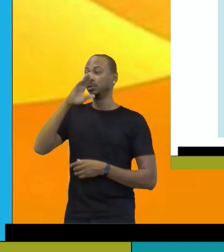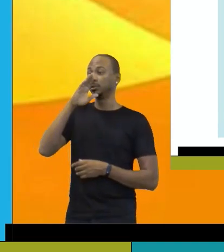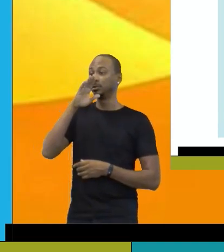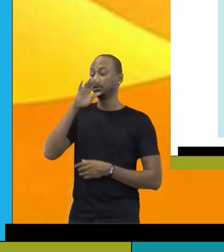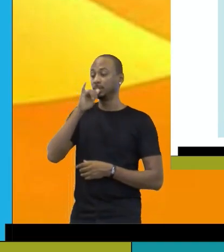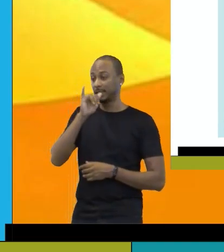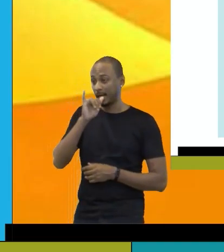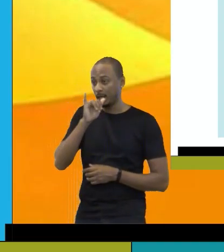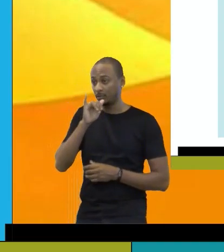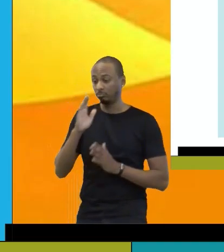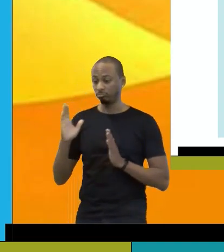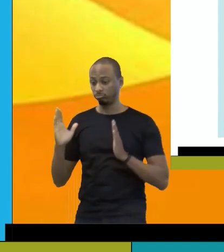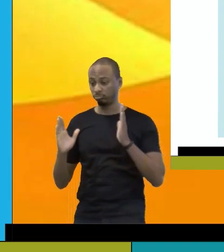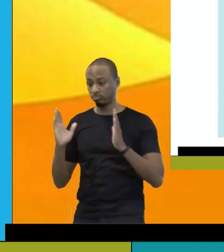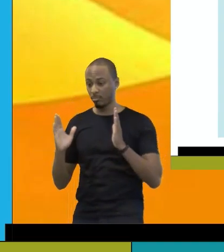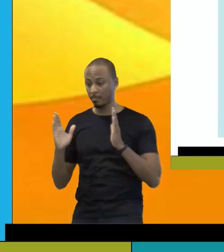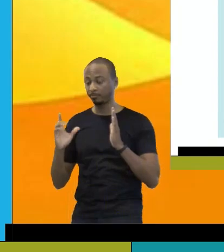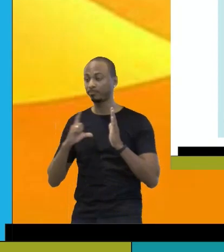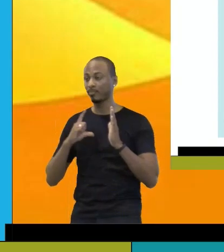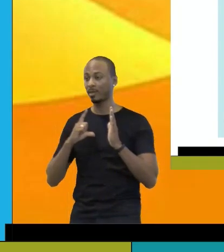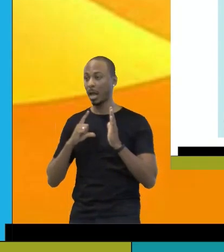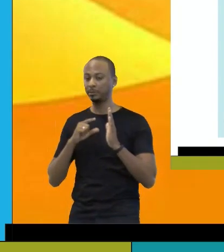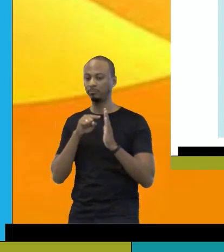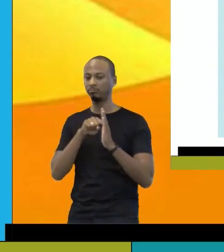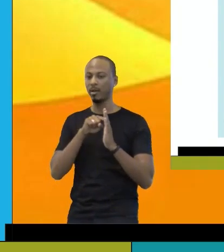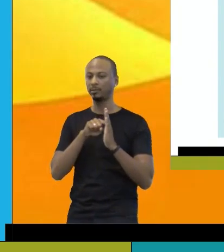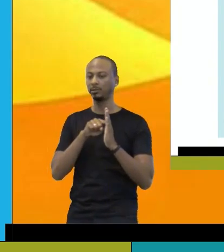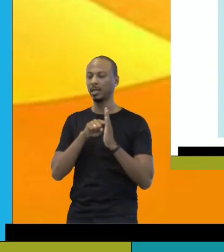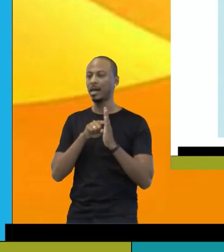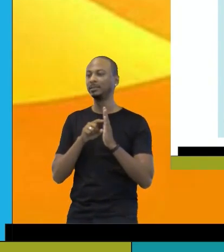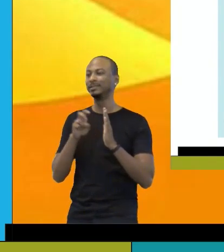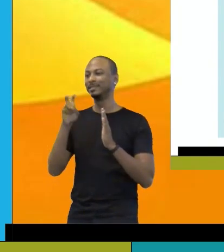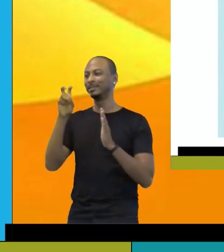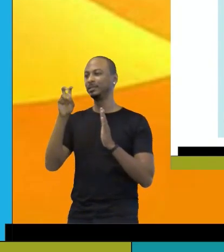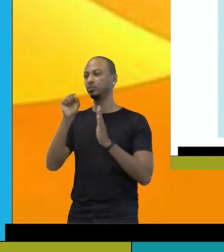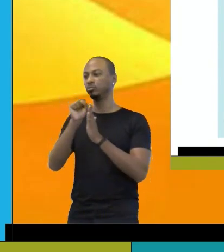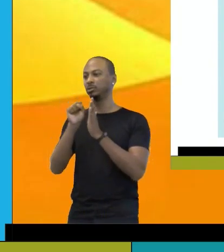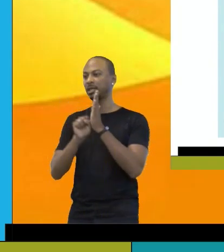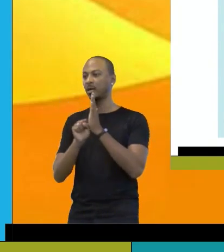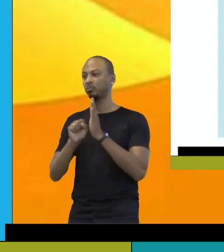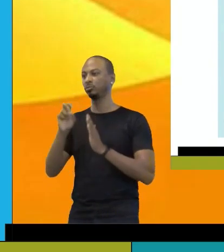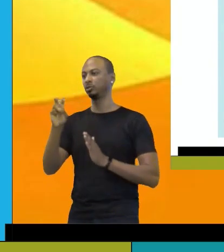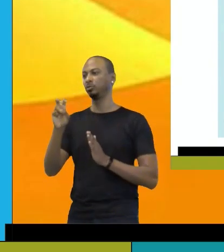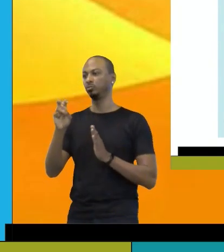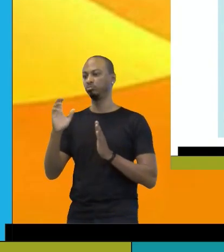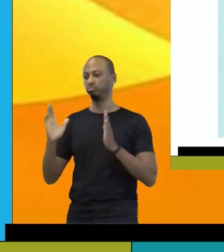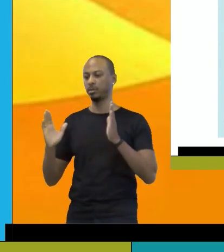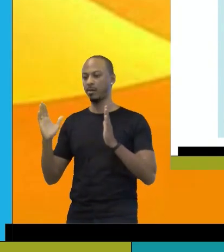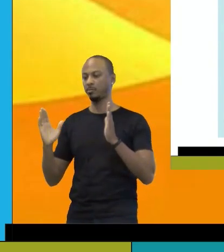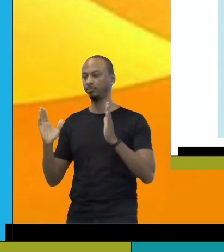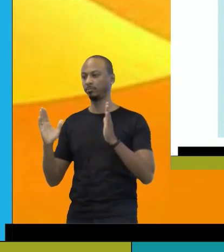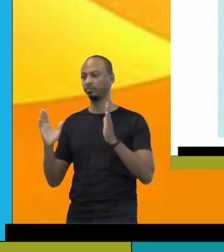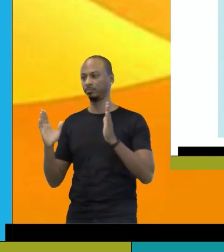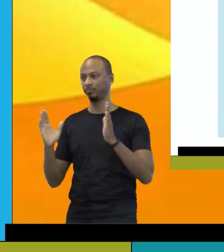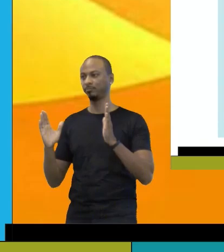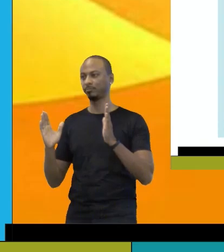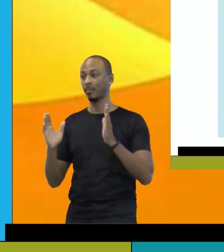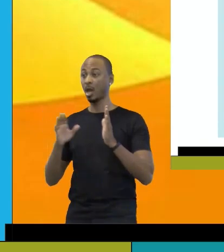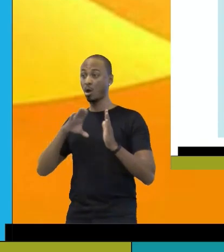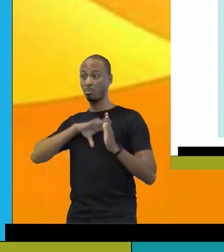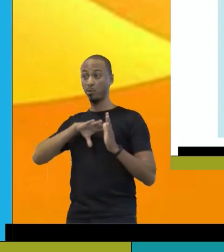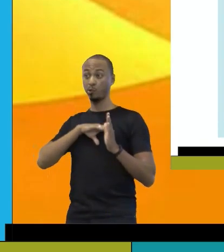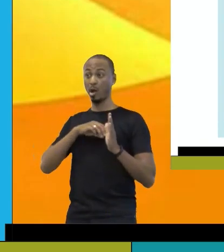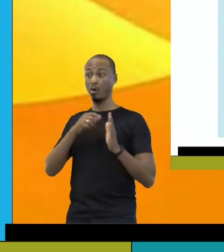XVI, XVII, XVIII, XIX. Enquanto Portugal se unificou